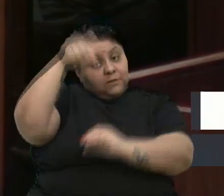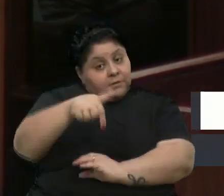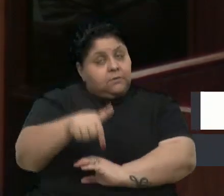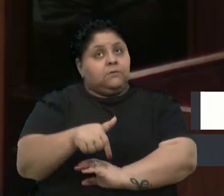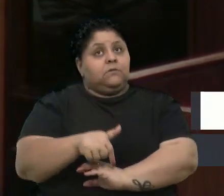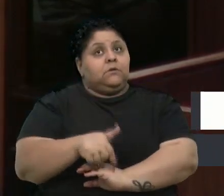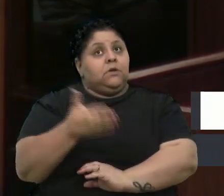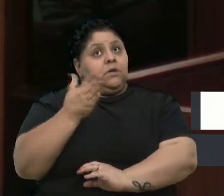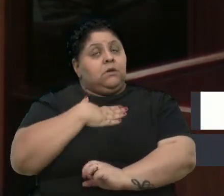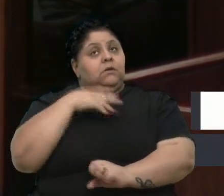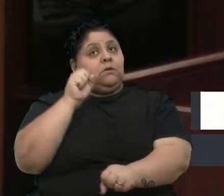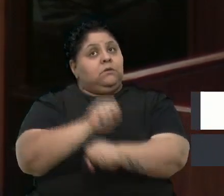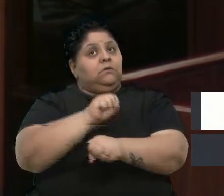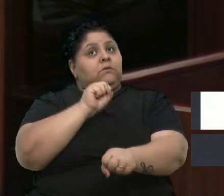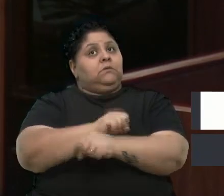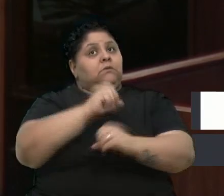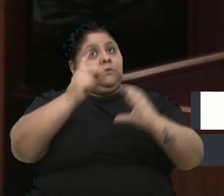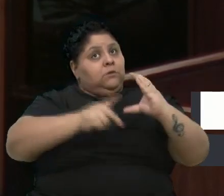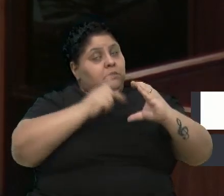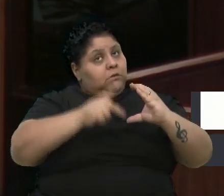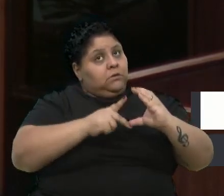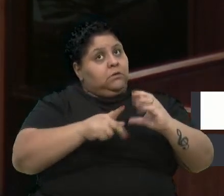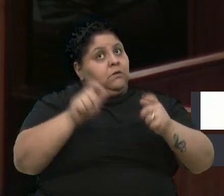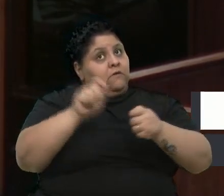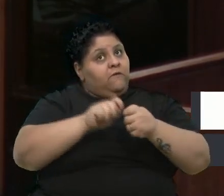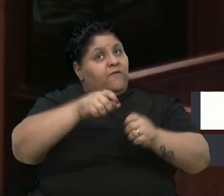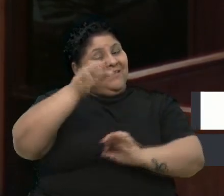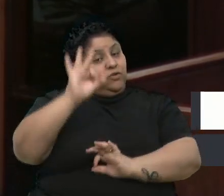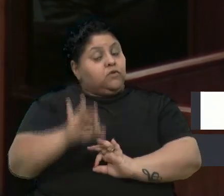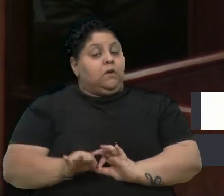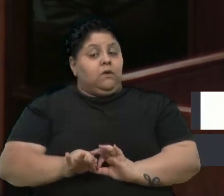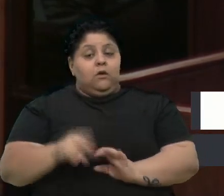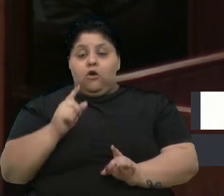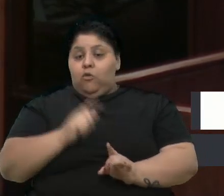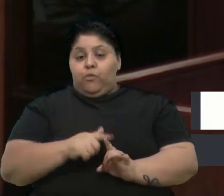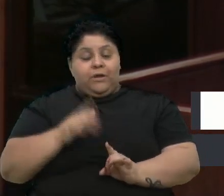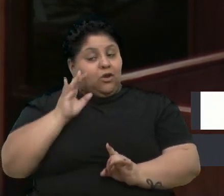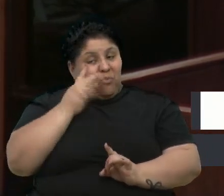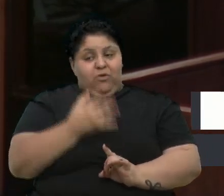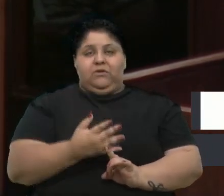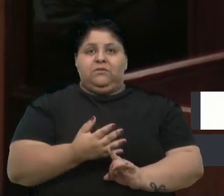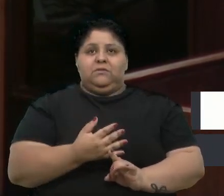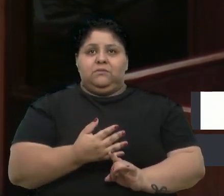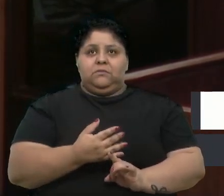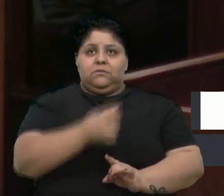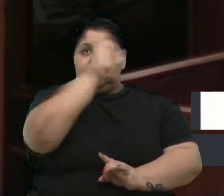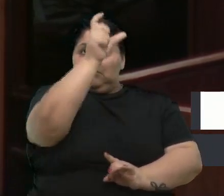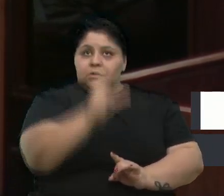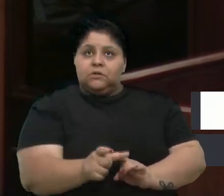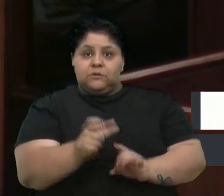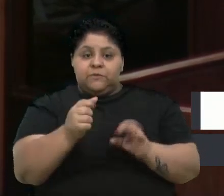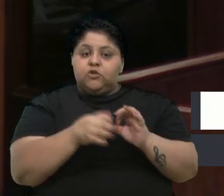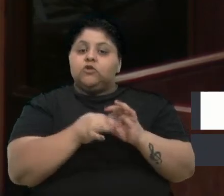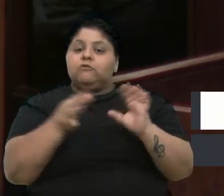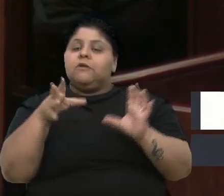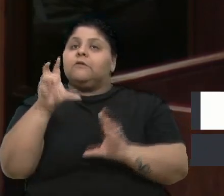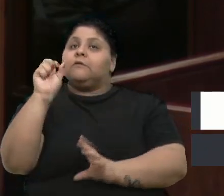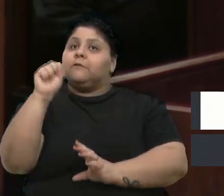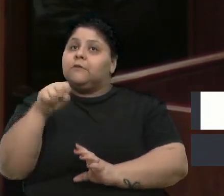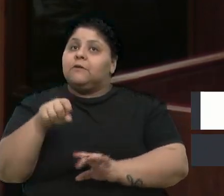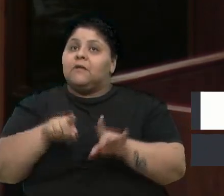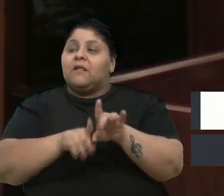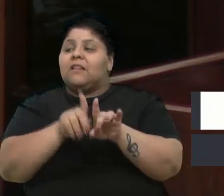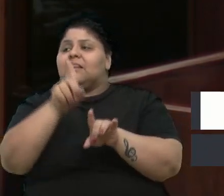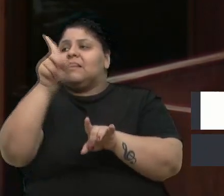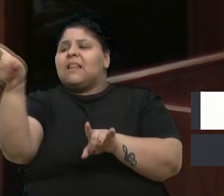eu espero que essa casa tome providências, porque isso não pode acontecer. As pessoas são livres, sim, de lá fora,